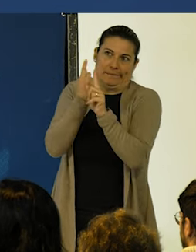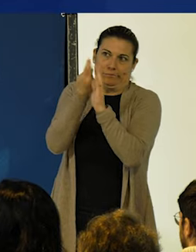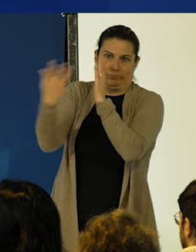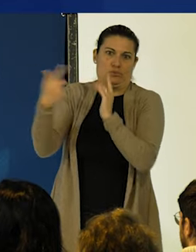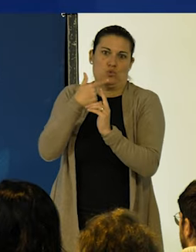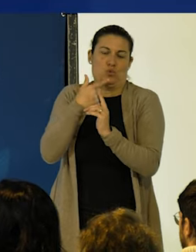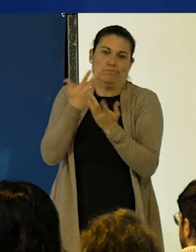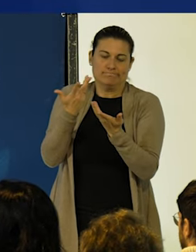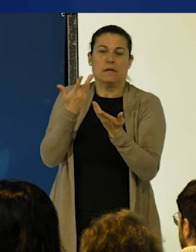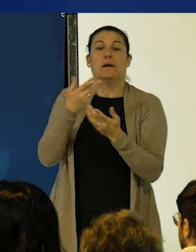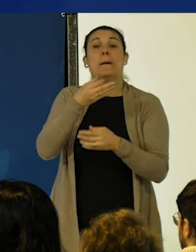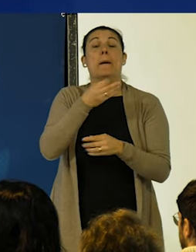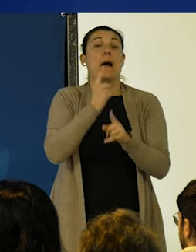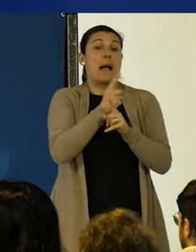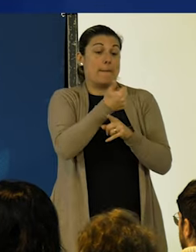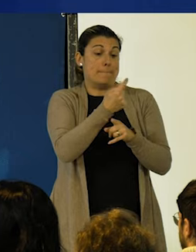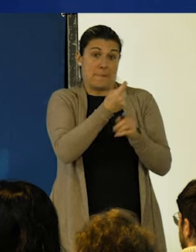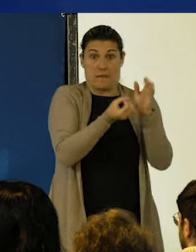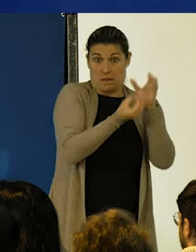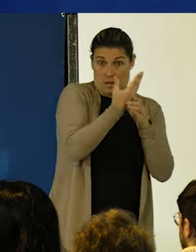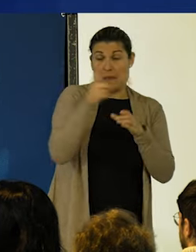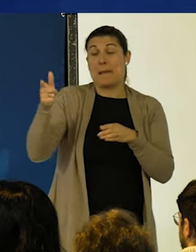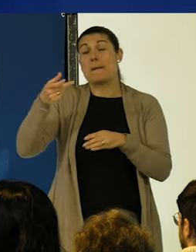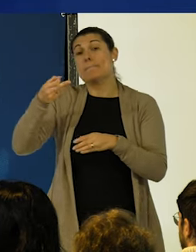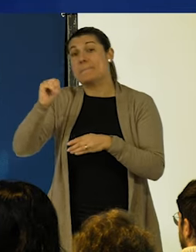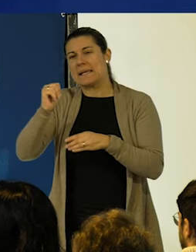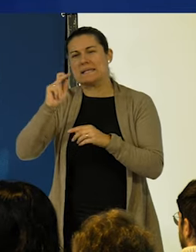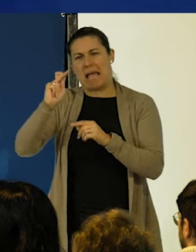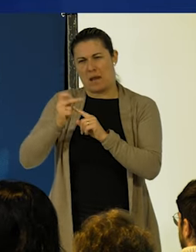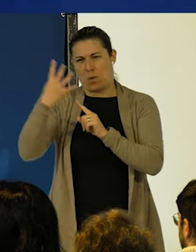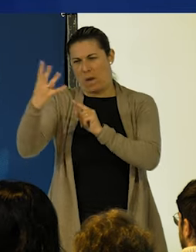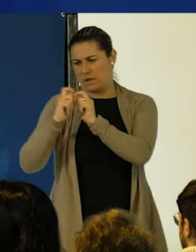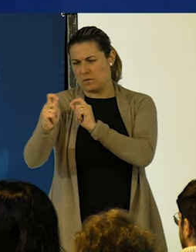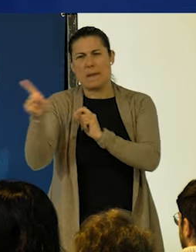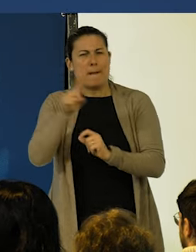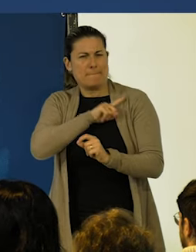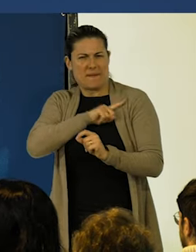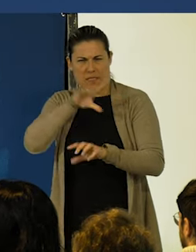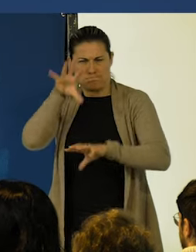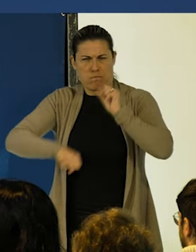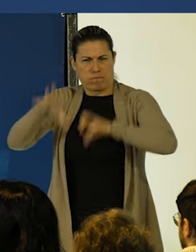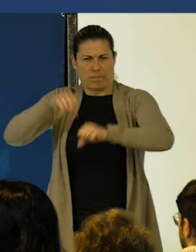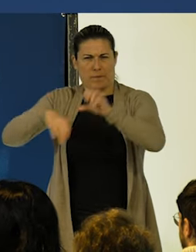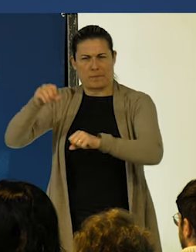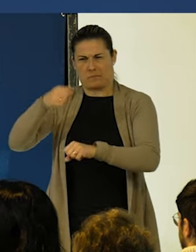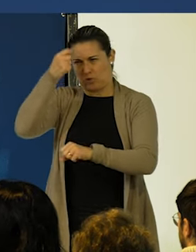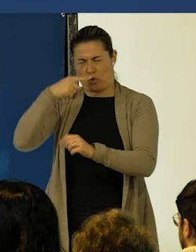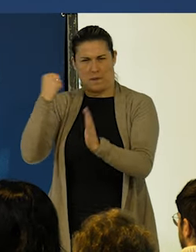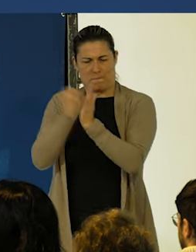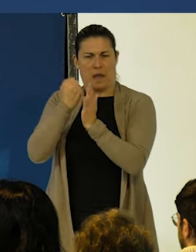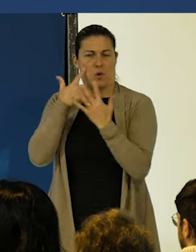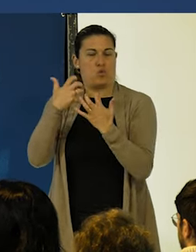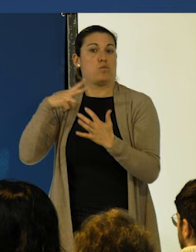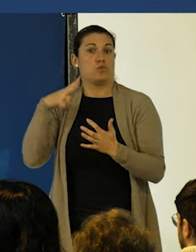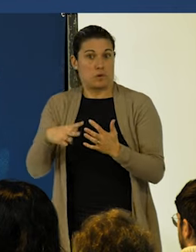foi criado, o PS tinha realizado em 4 anos a maior vaga privatizadora da história de Portugal.